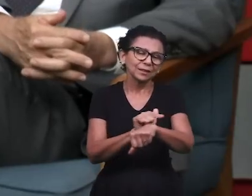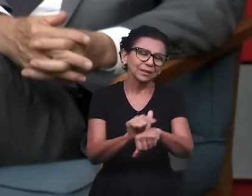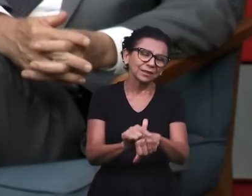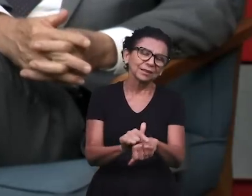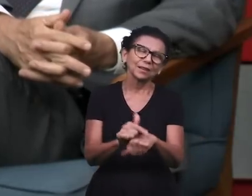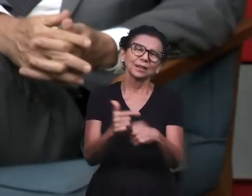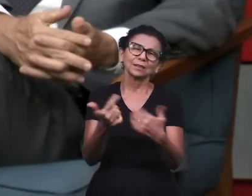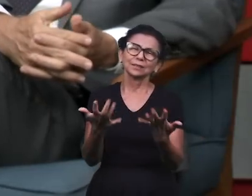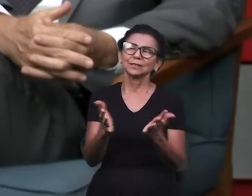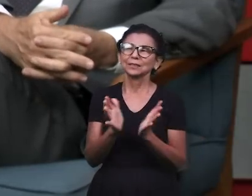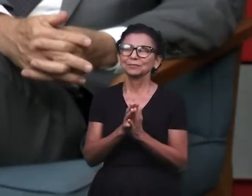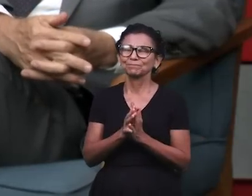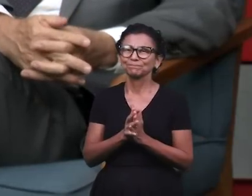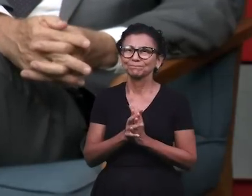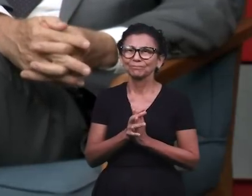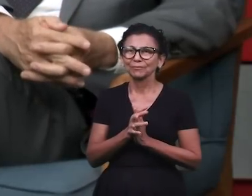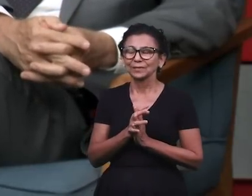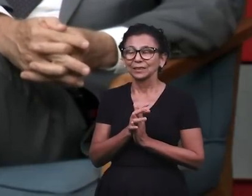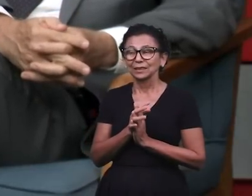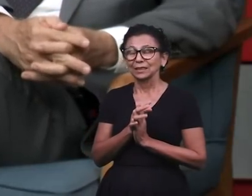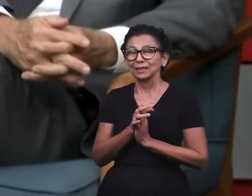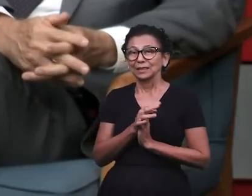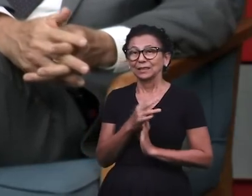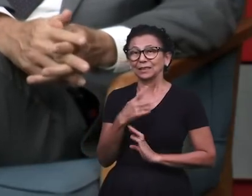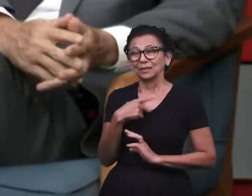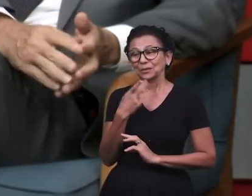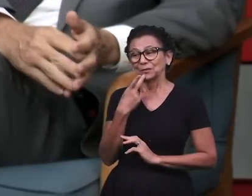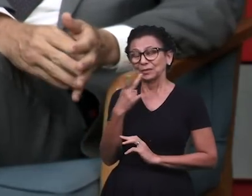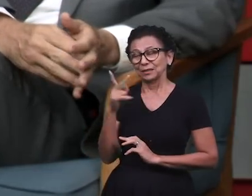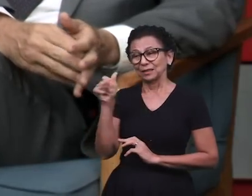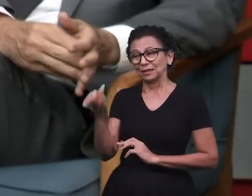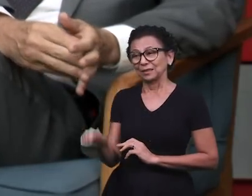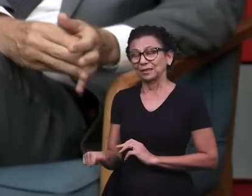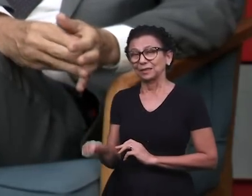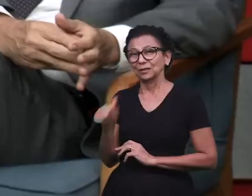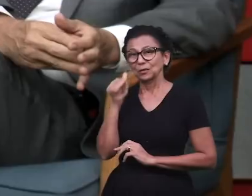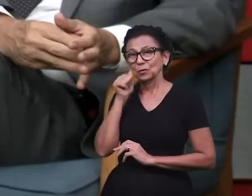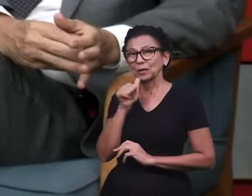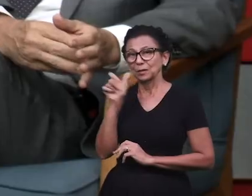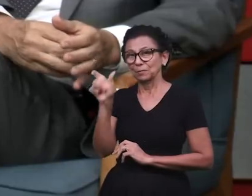meiga. E eu olhei para ela e disse: se você